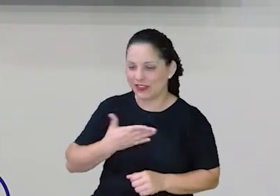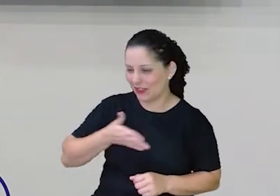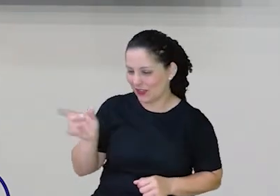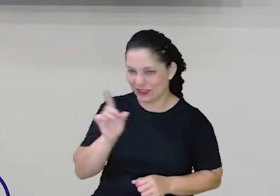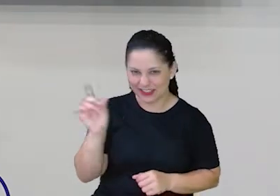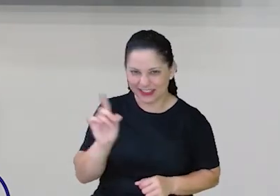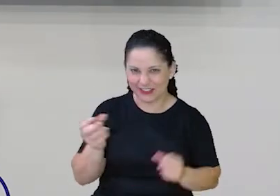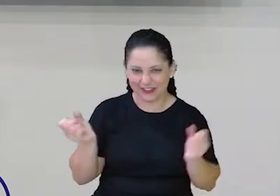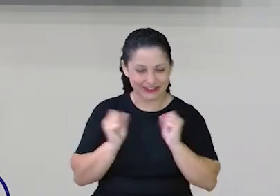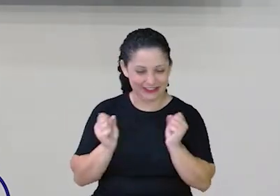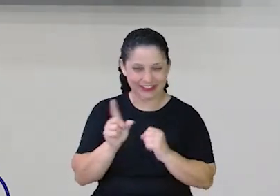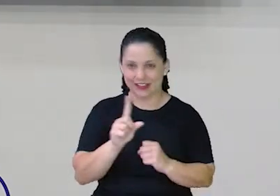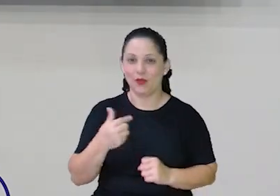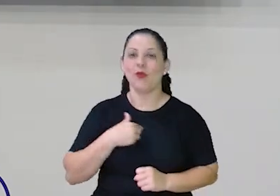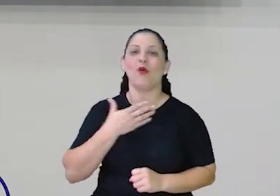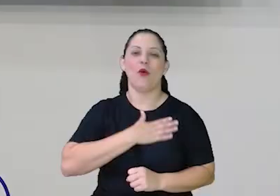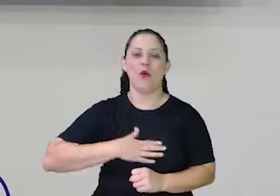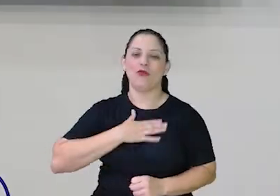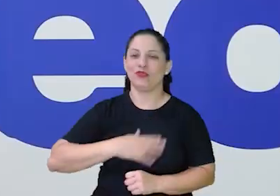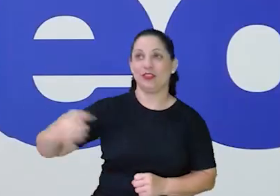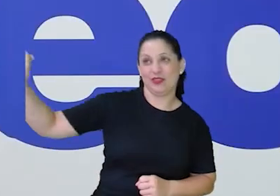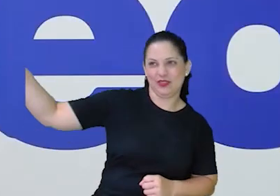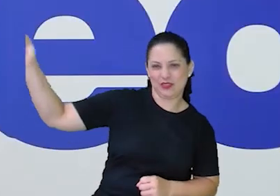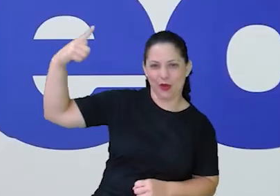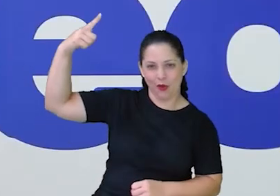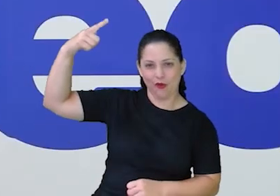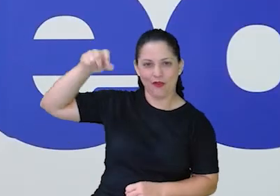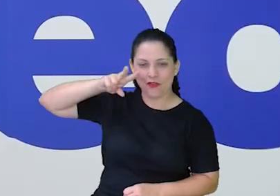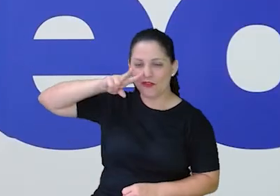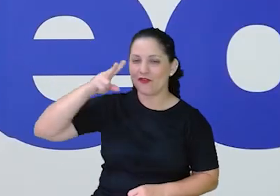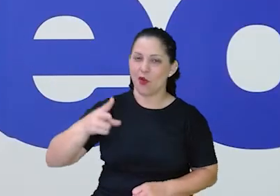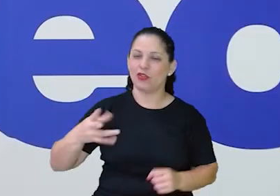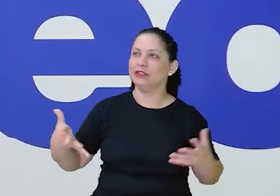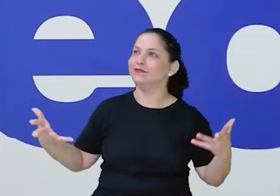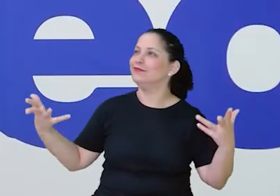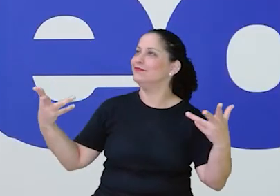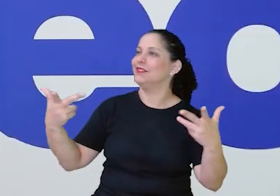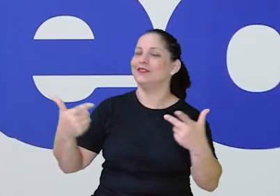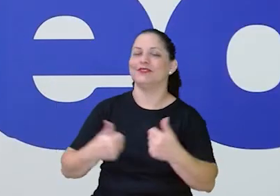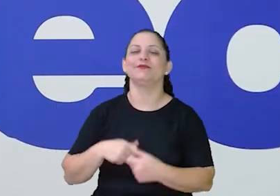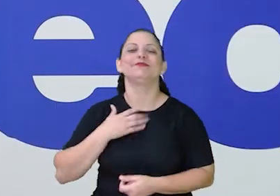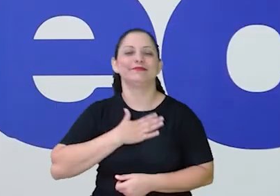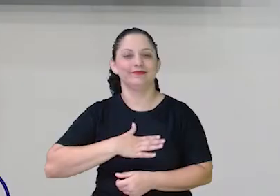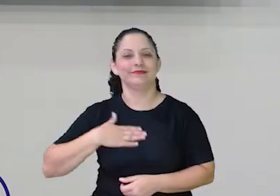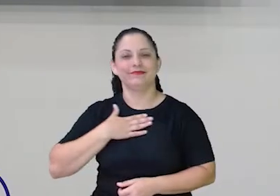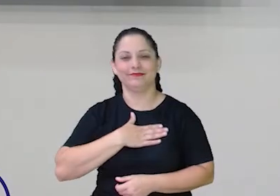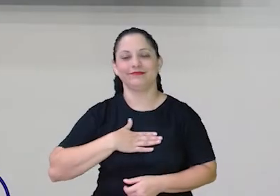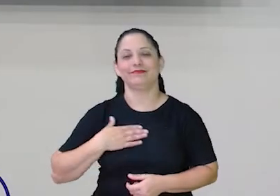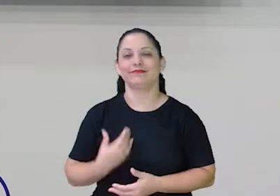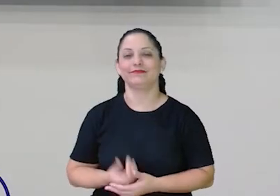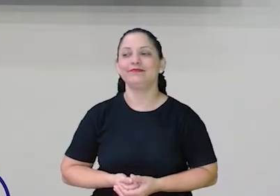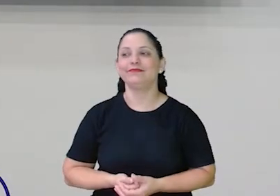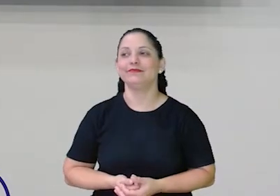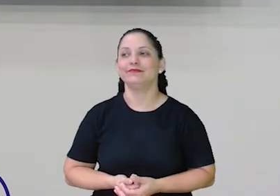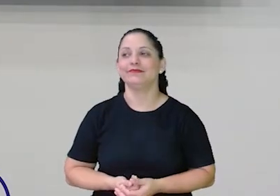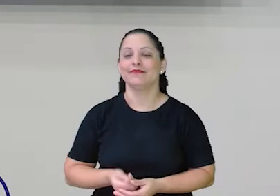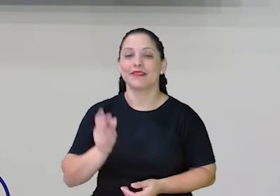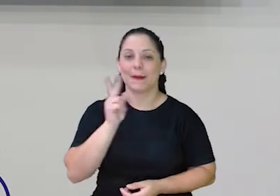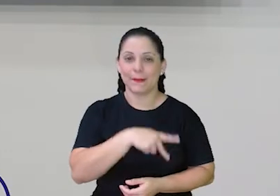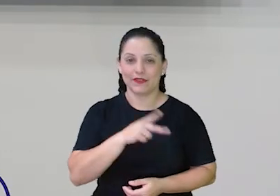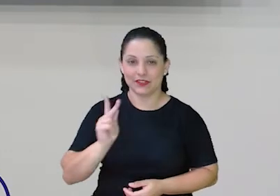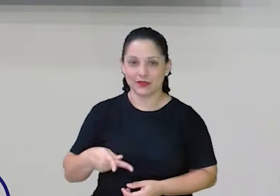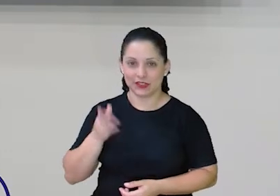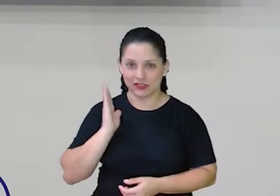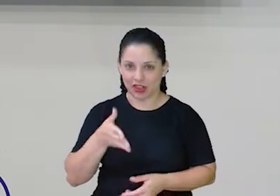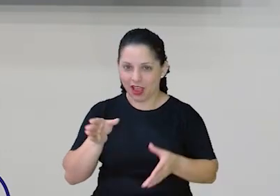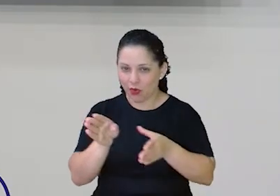Não gosto de frio, gosto de calor. Inclusive, hoje o dia estava maravilhoso. Que bom! E olha, gente, a professora Mauricéia já deu uma dica